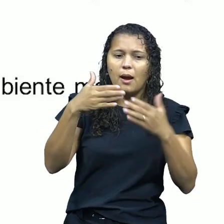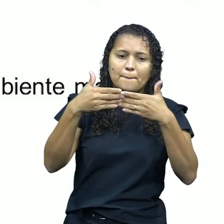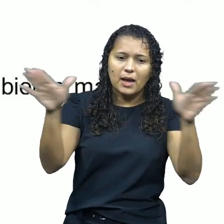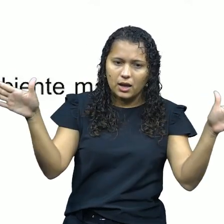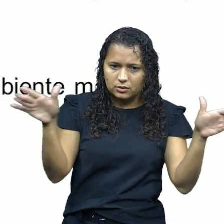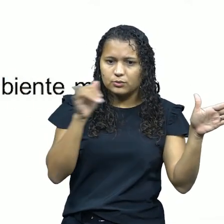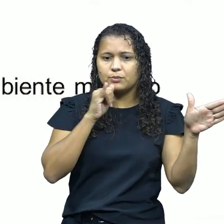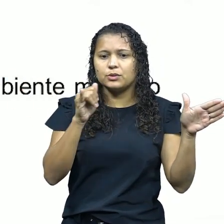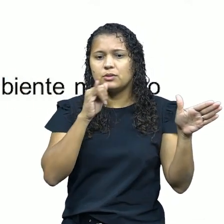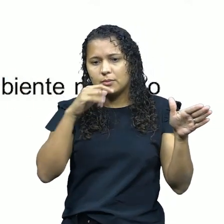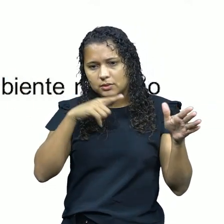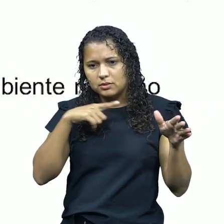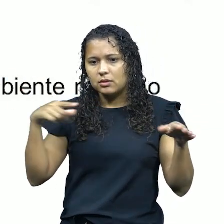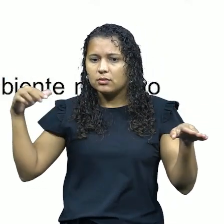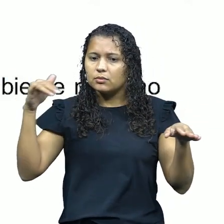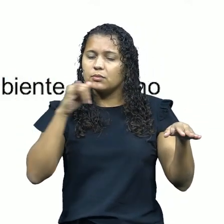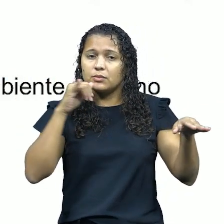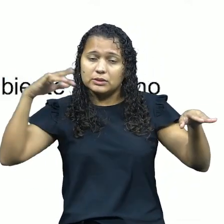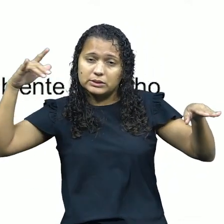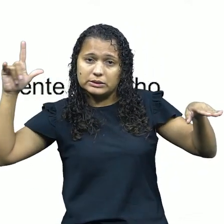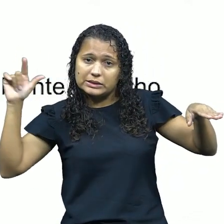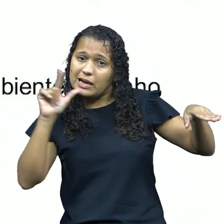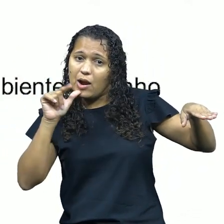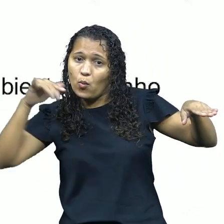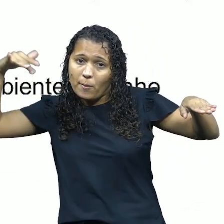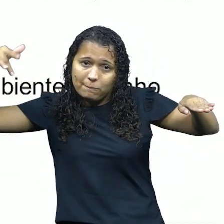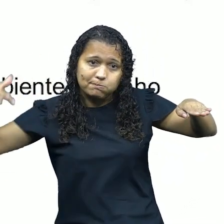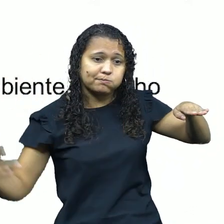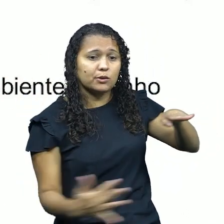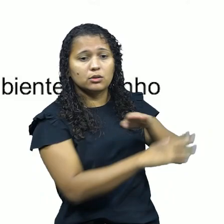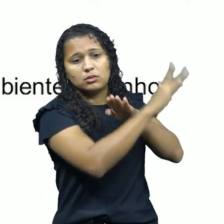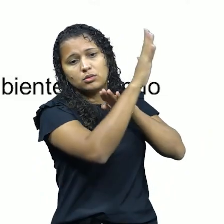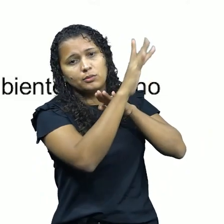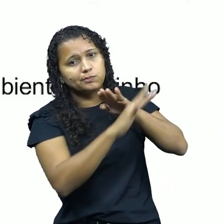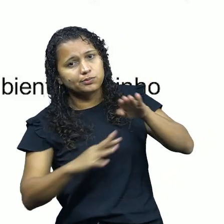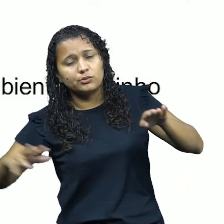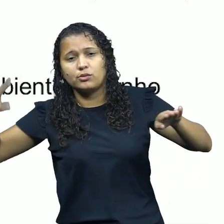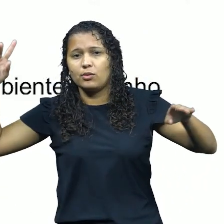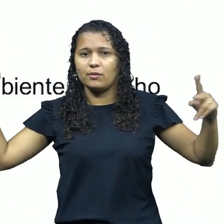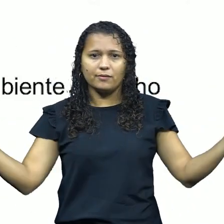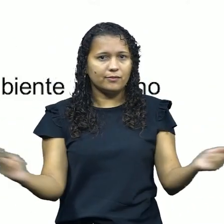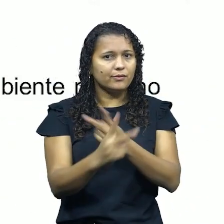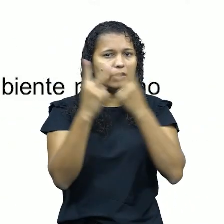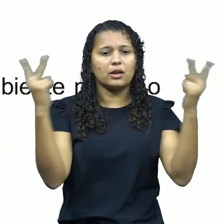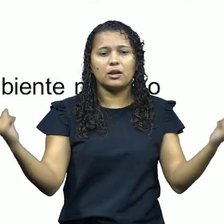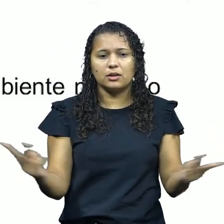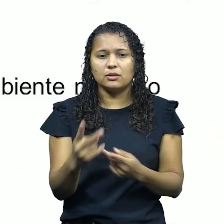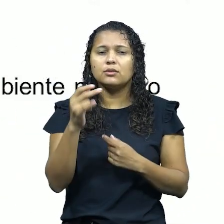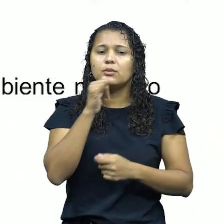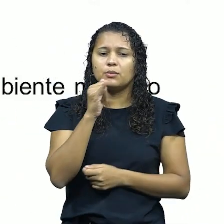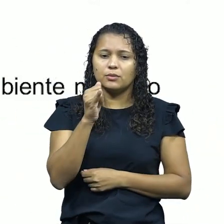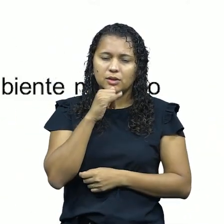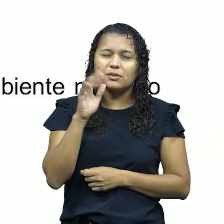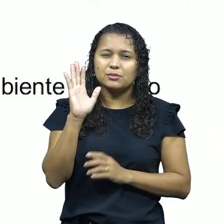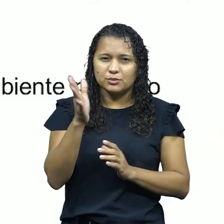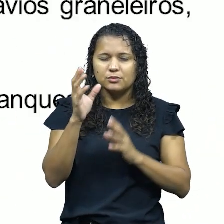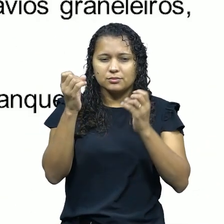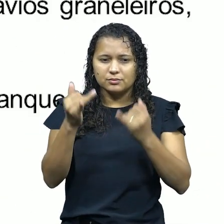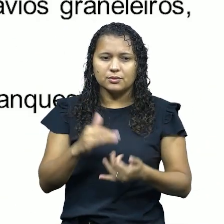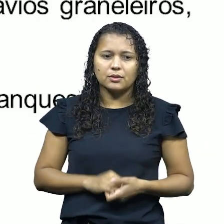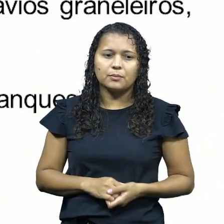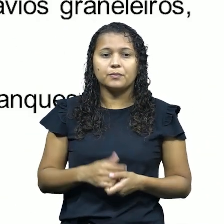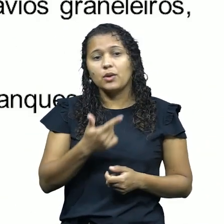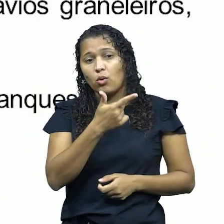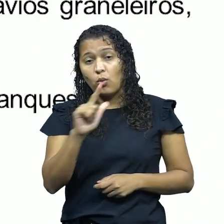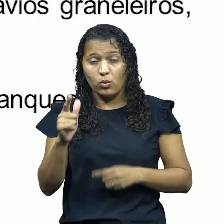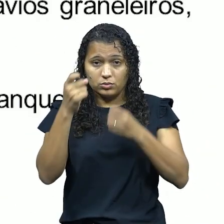portanto, sujeitas à ação direta do ambiente marítimo, ou seja, ondas e ventos. Aqui é o exemplo do porto offshore que eu falei.